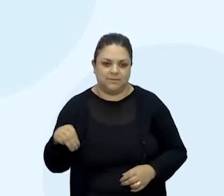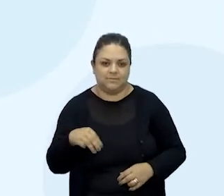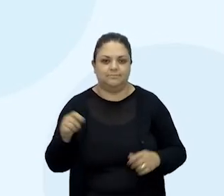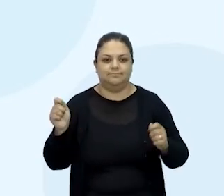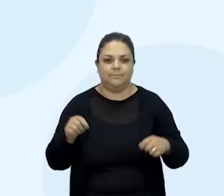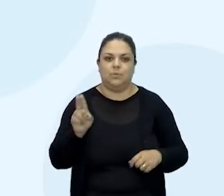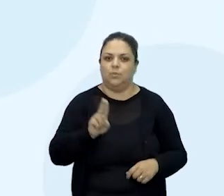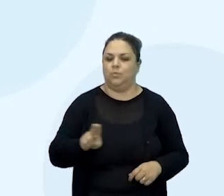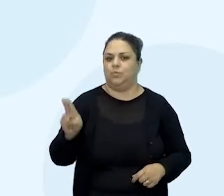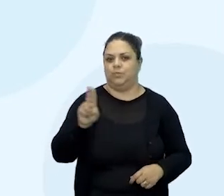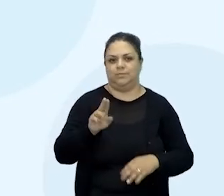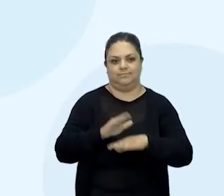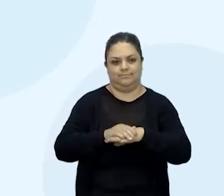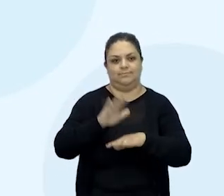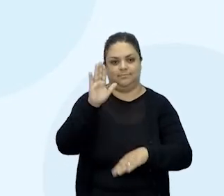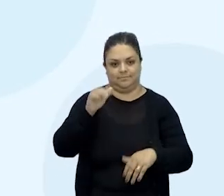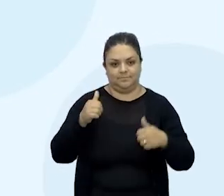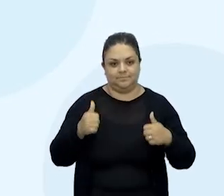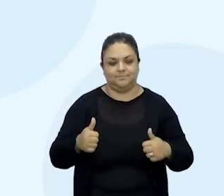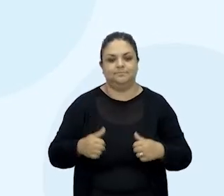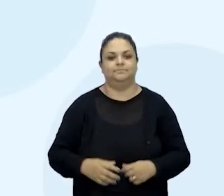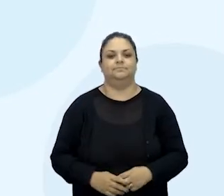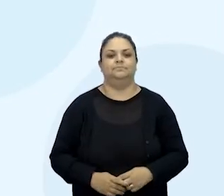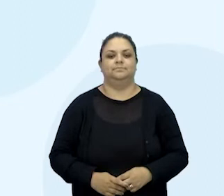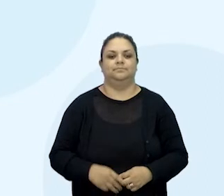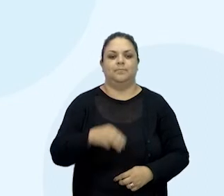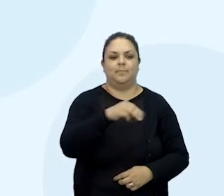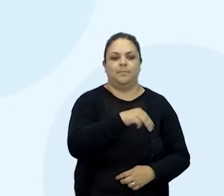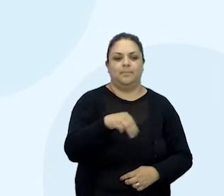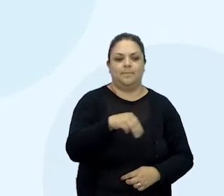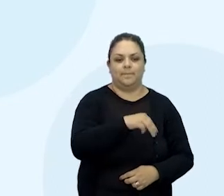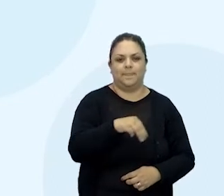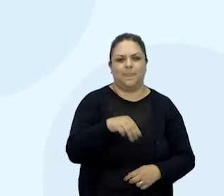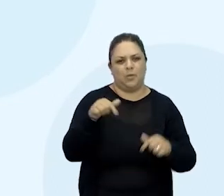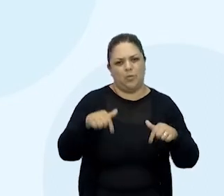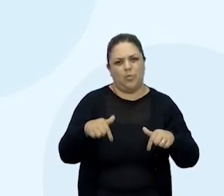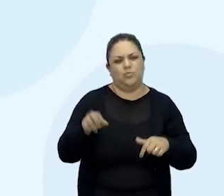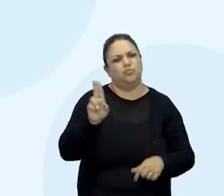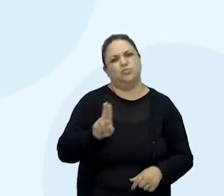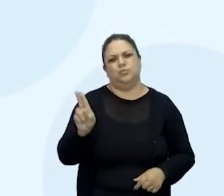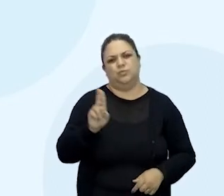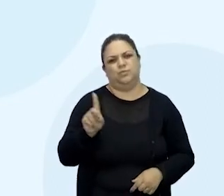o que mais utilizaremos. Tá? Milímetros eu não vou utilizar muito